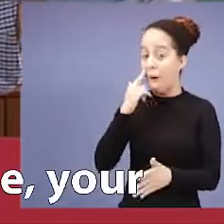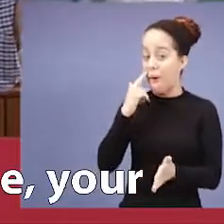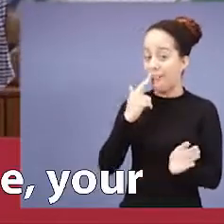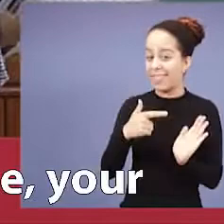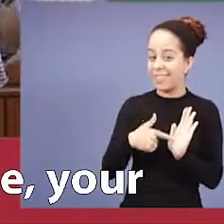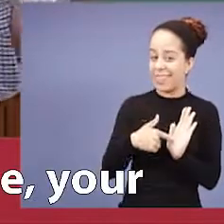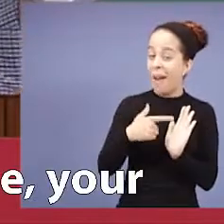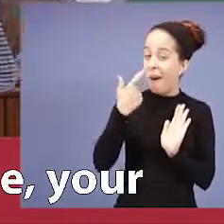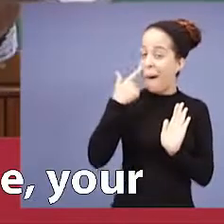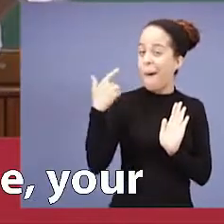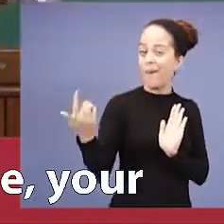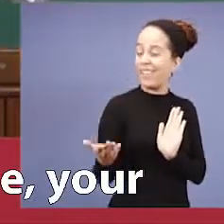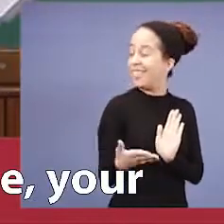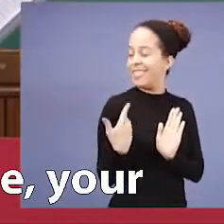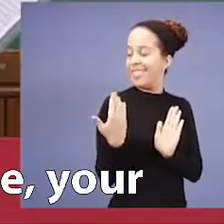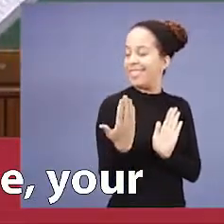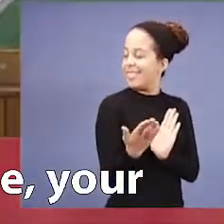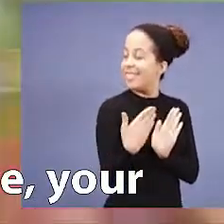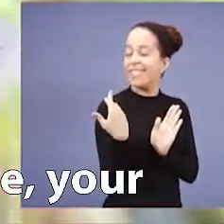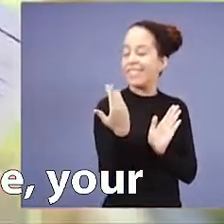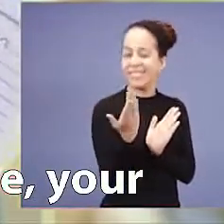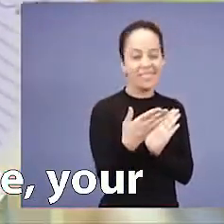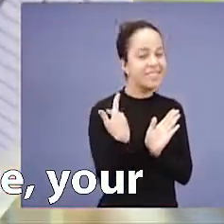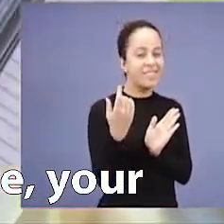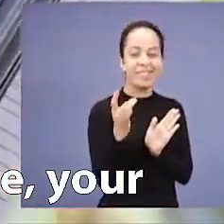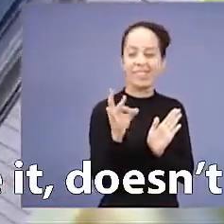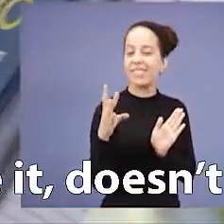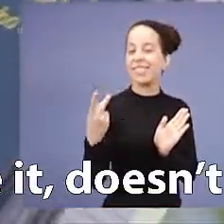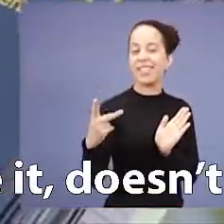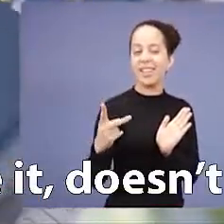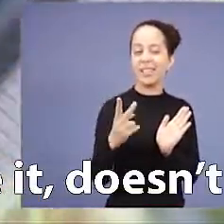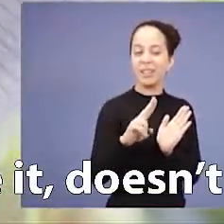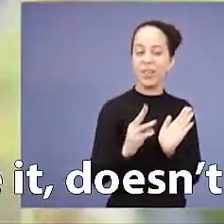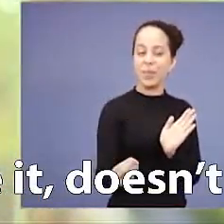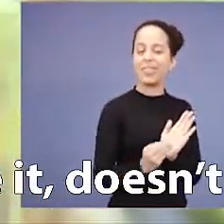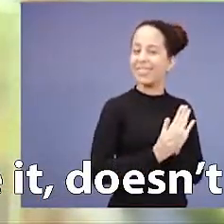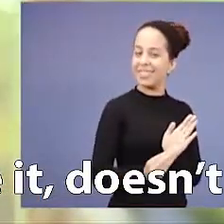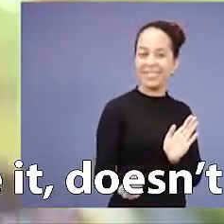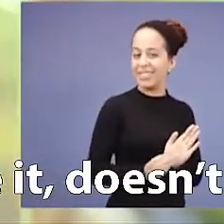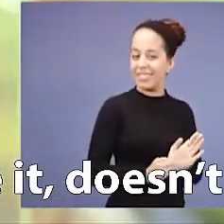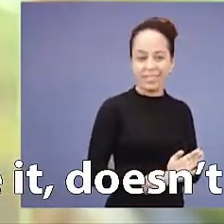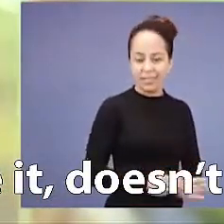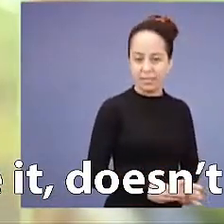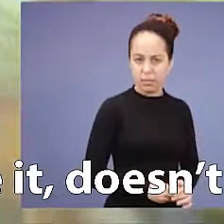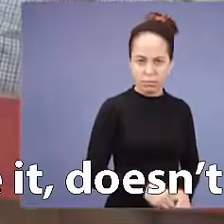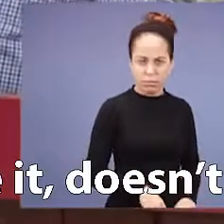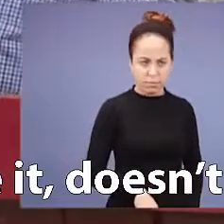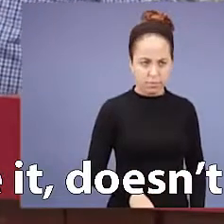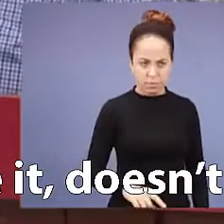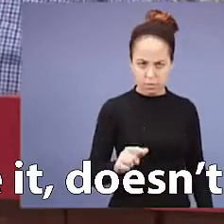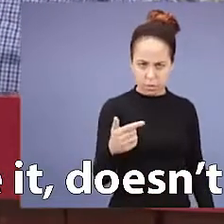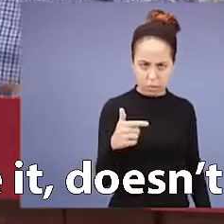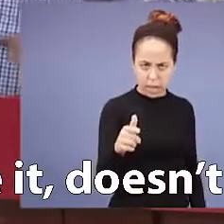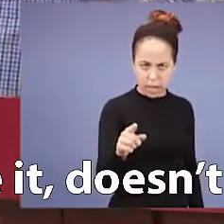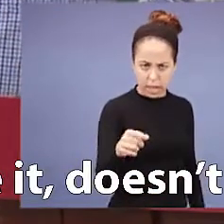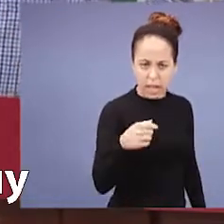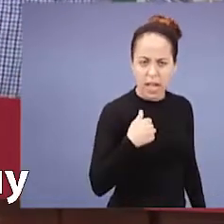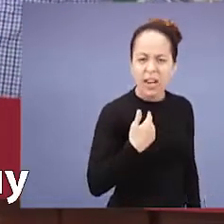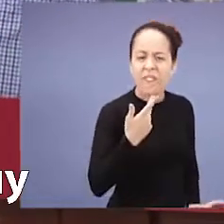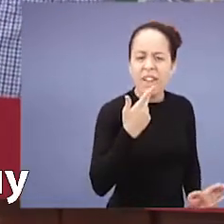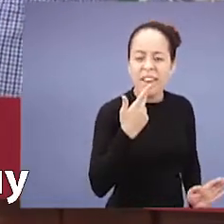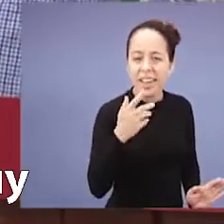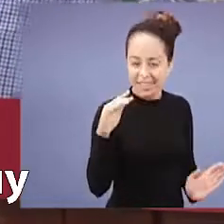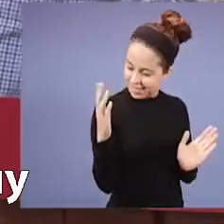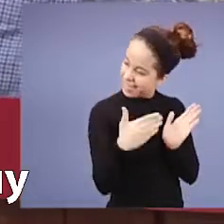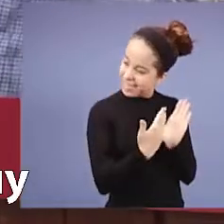é que o bota só que o seu nome e endereço é prestadora não sei o que quero aqui pedir isso não tá